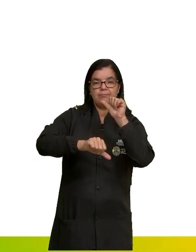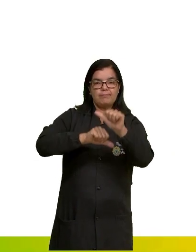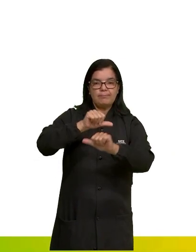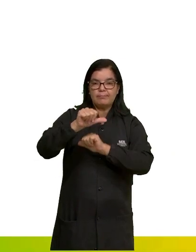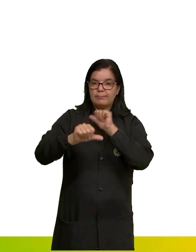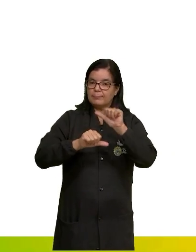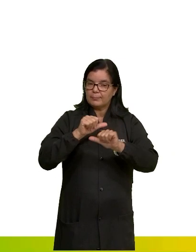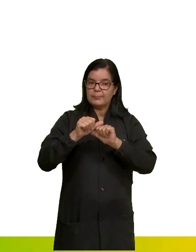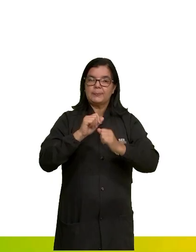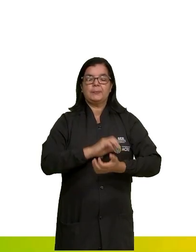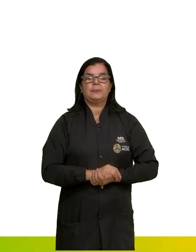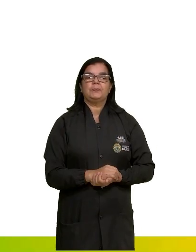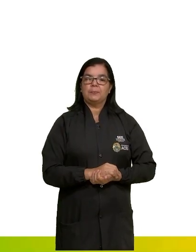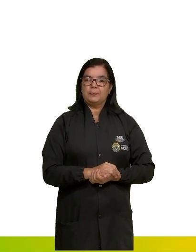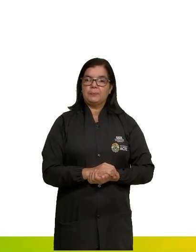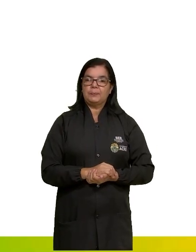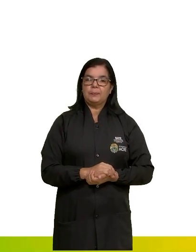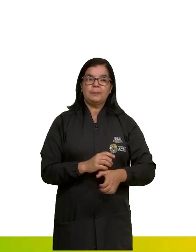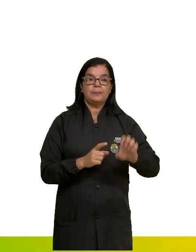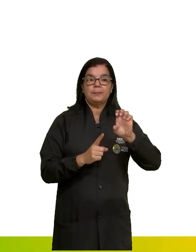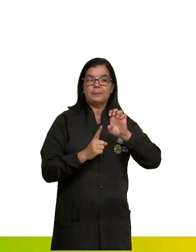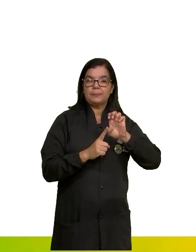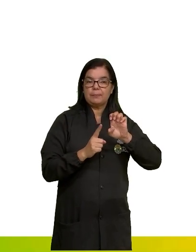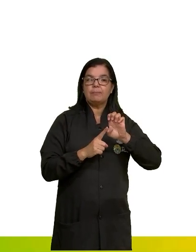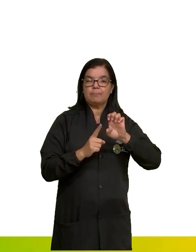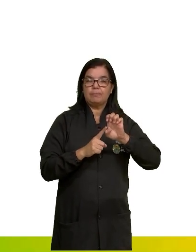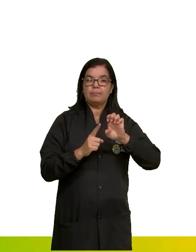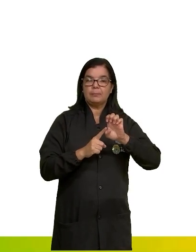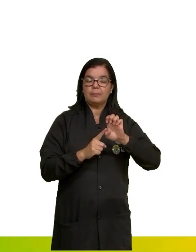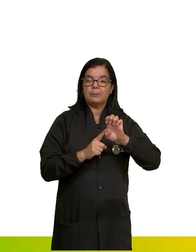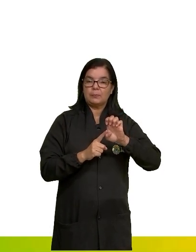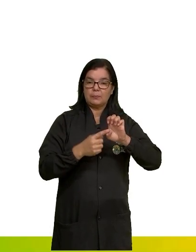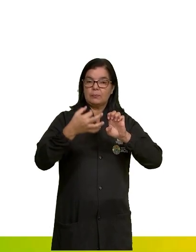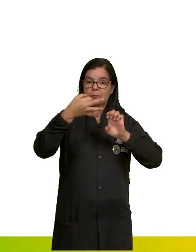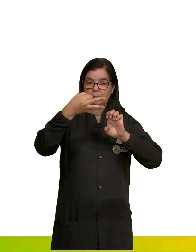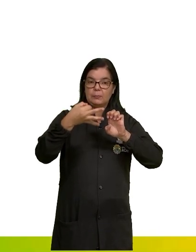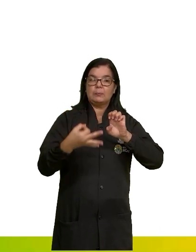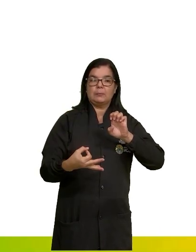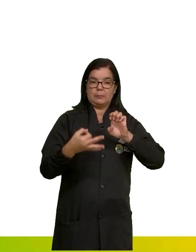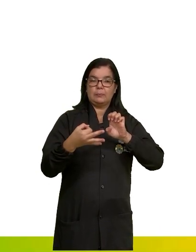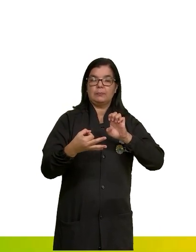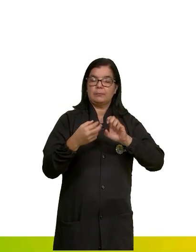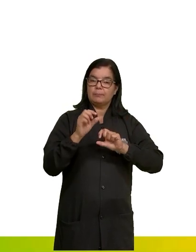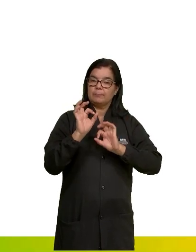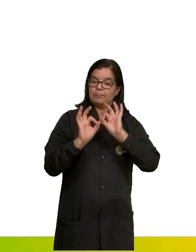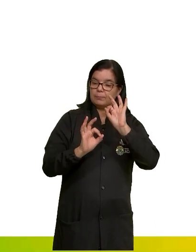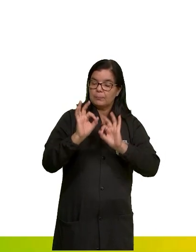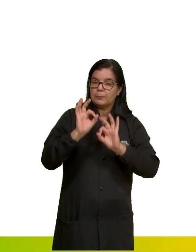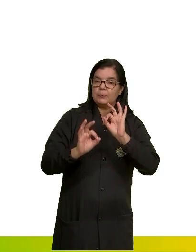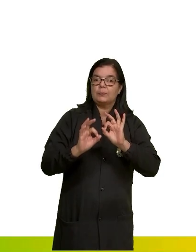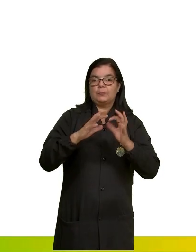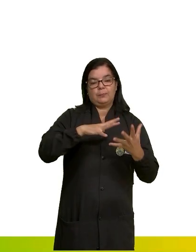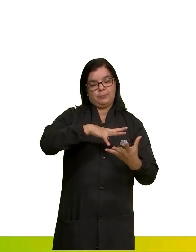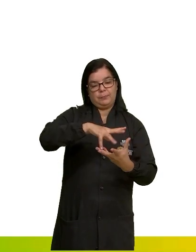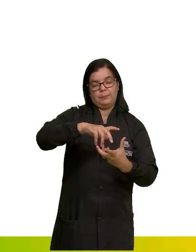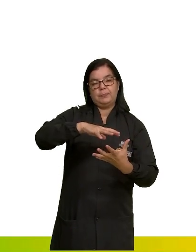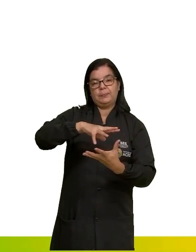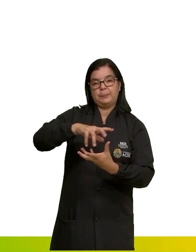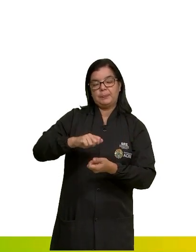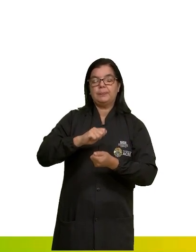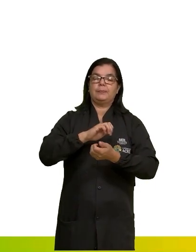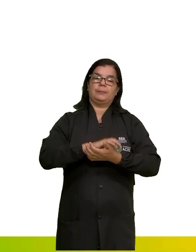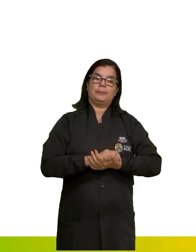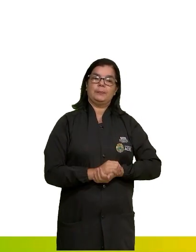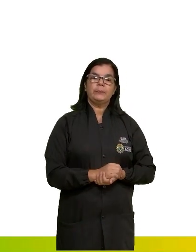de mudança, na letra D. E a letra E, a forma pura de composição